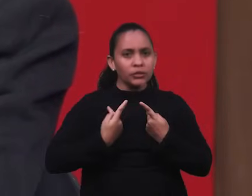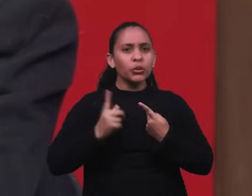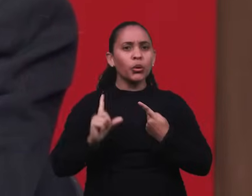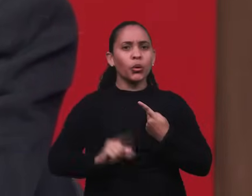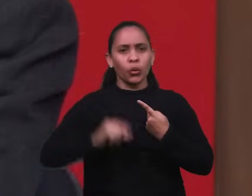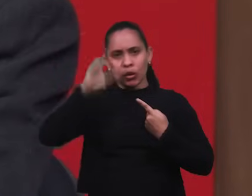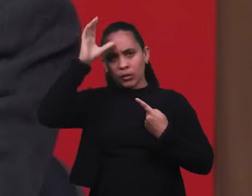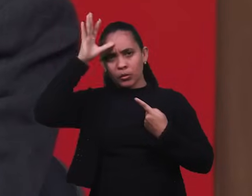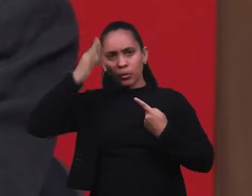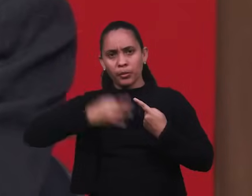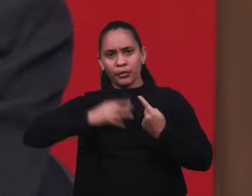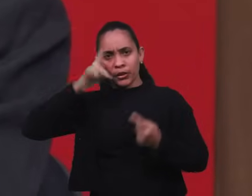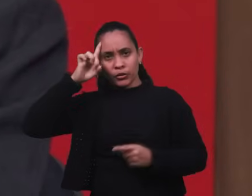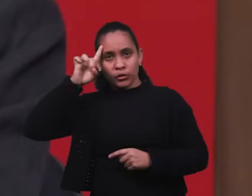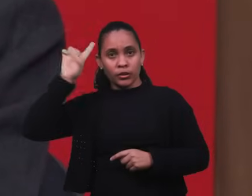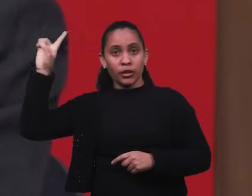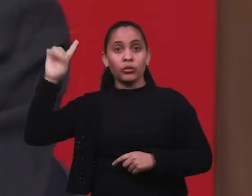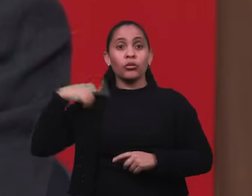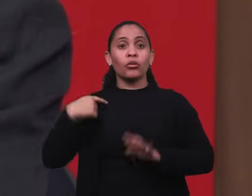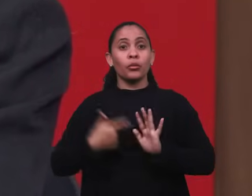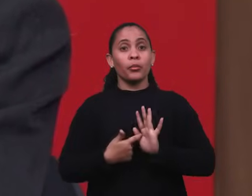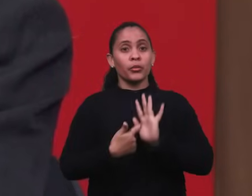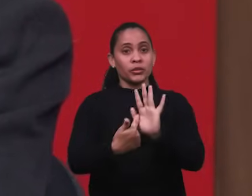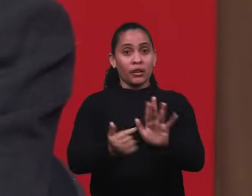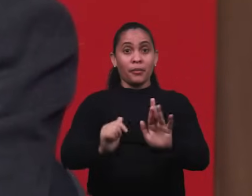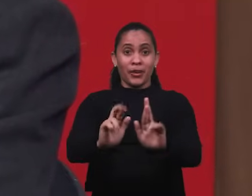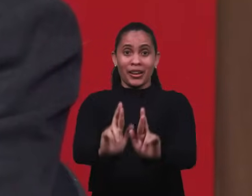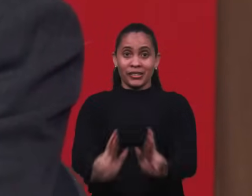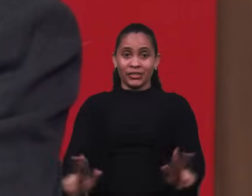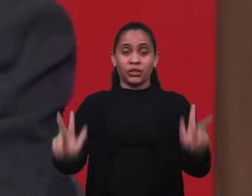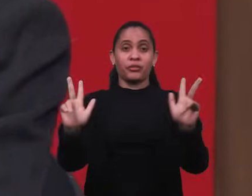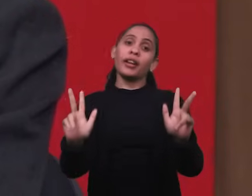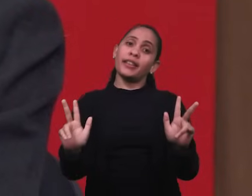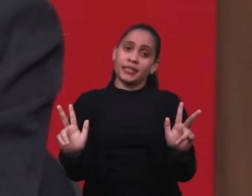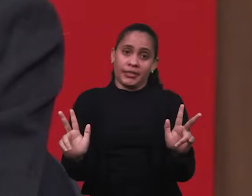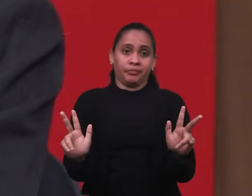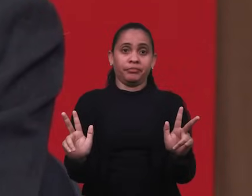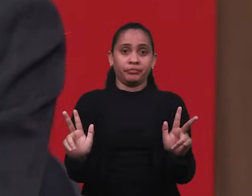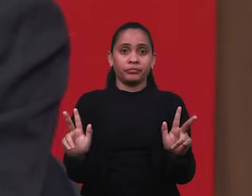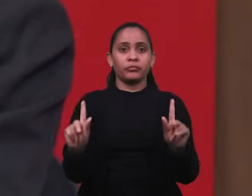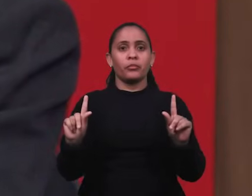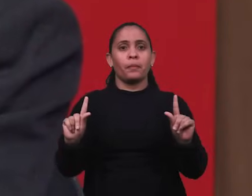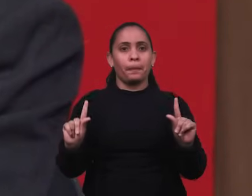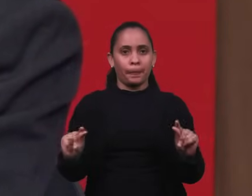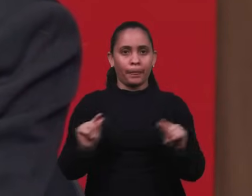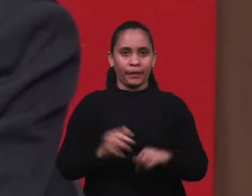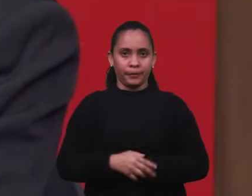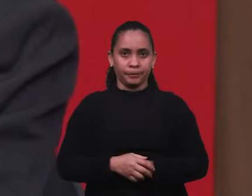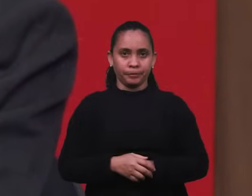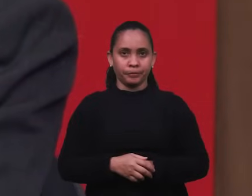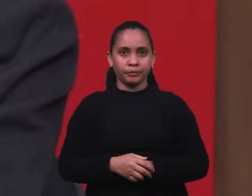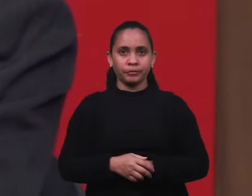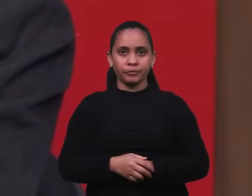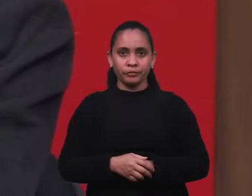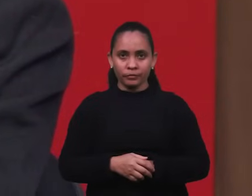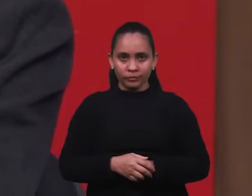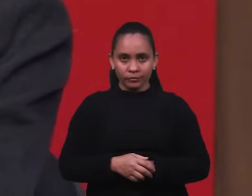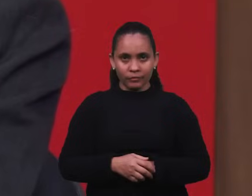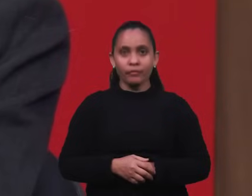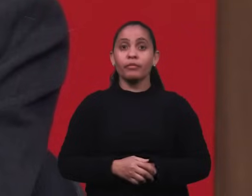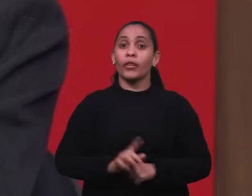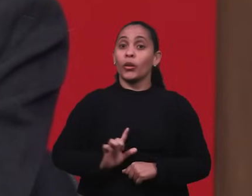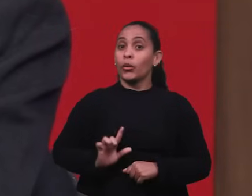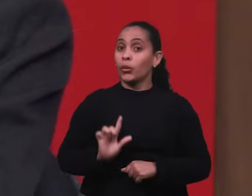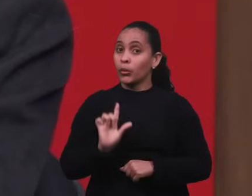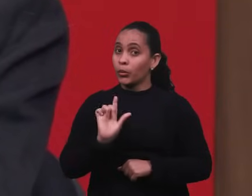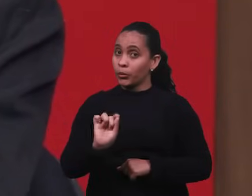que é interessante também nós trazermos aqui uma diferença que existe entre a onisciência e o